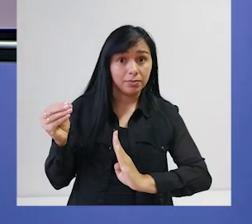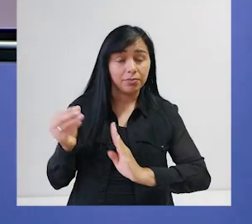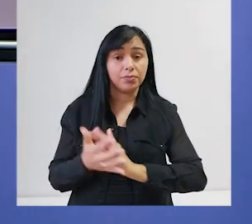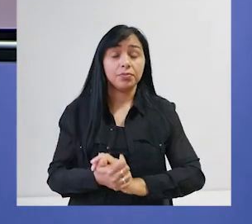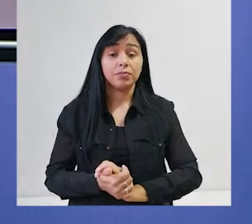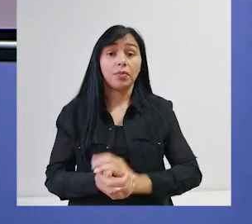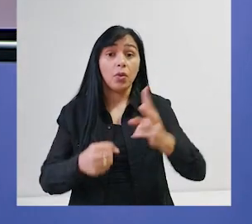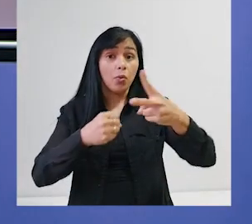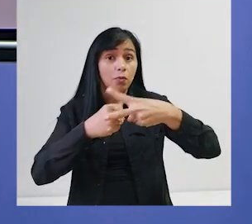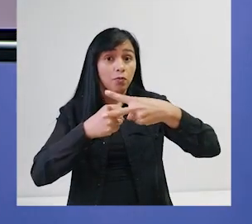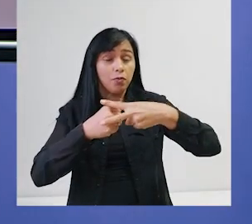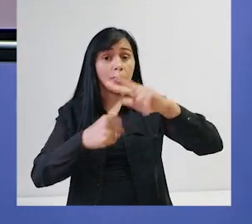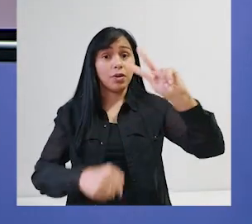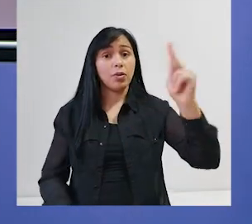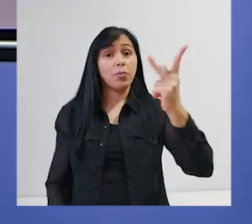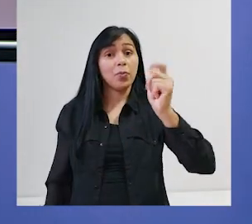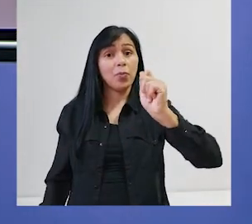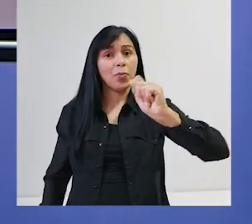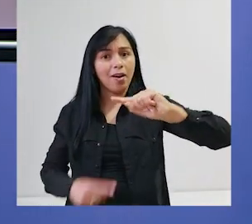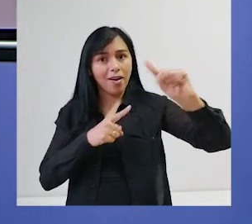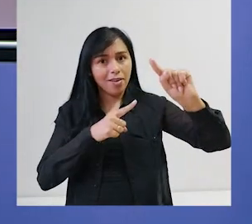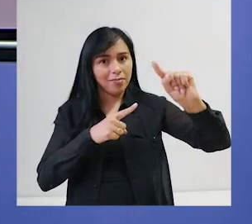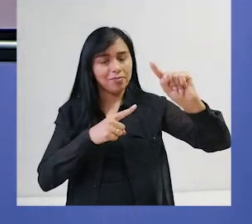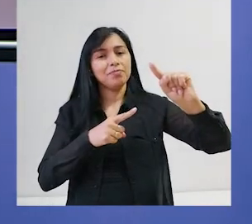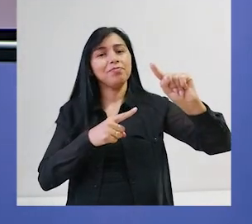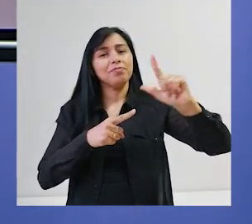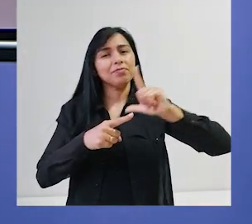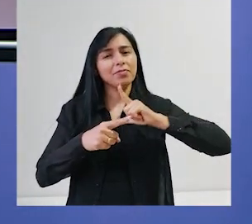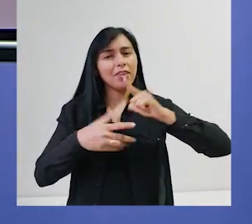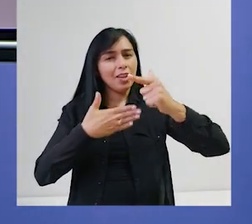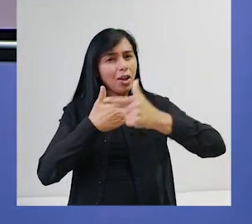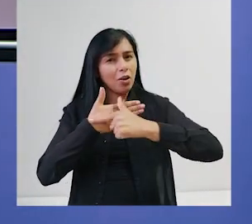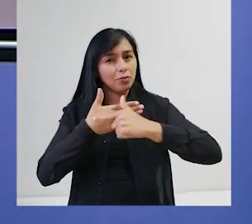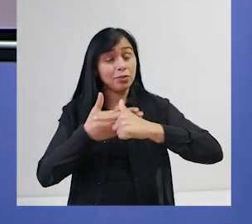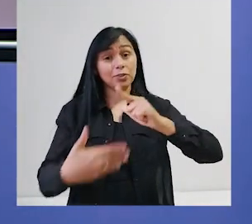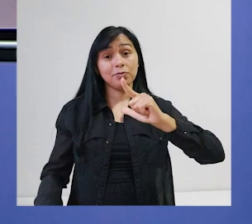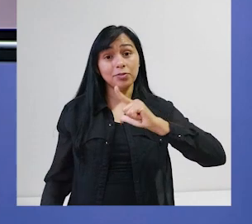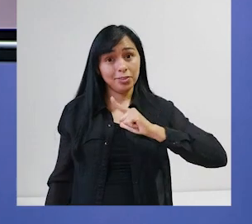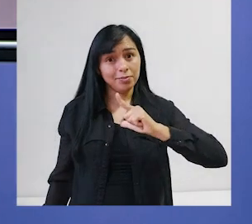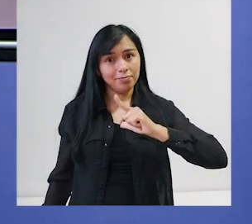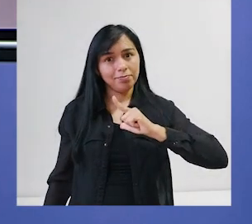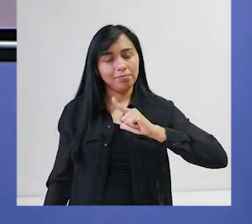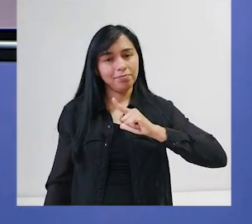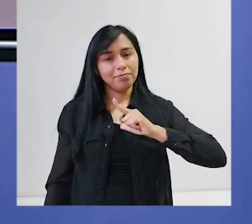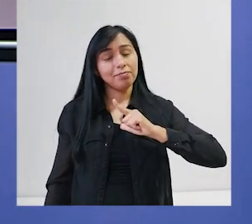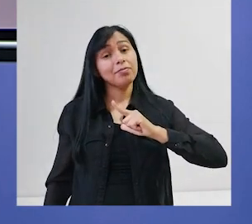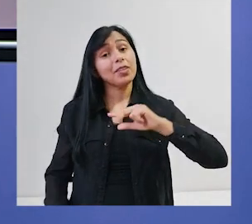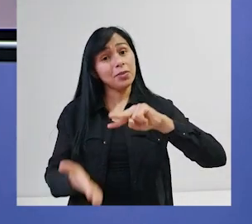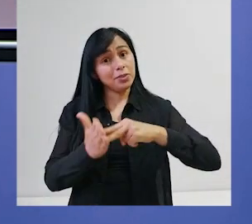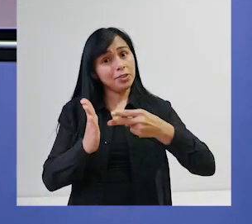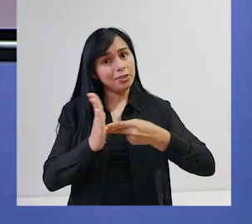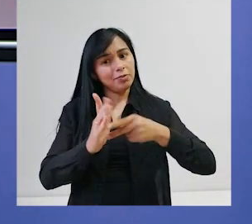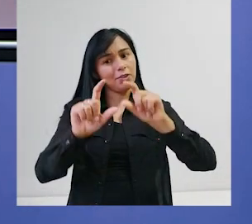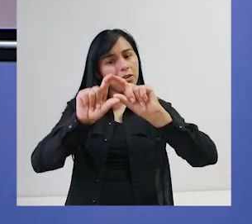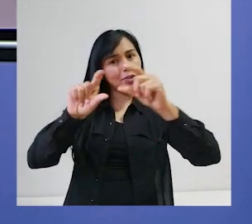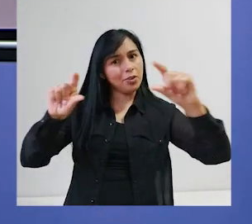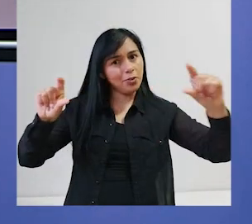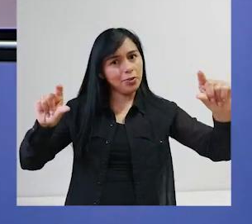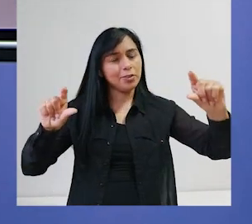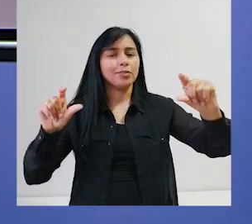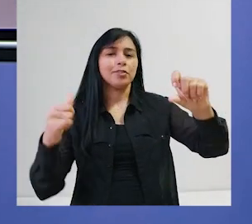haver com o mesmo sentido do verbo existir neste caso o verbo vem indica existência portanto